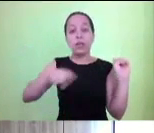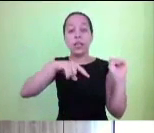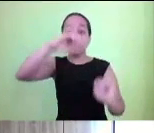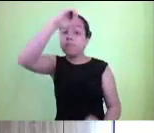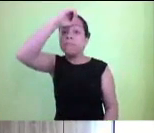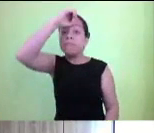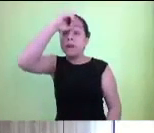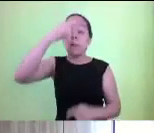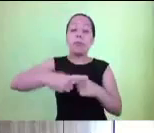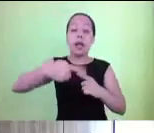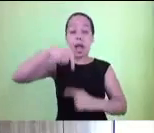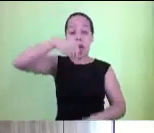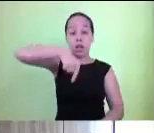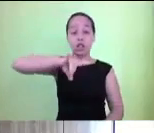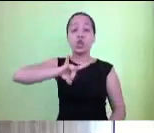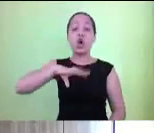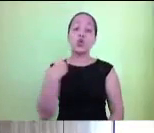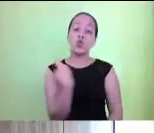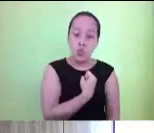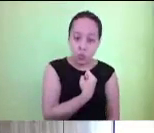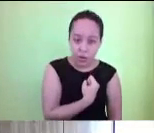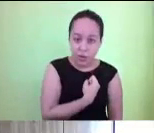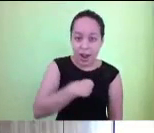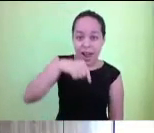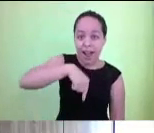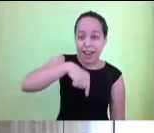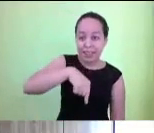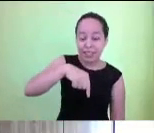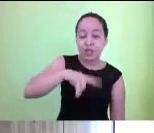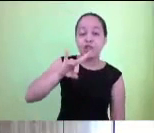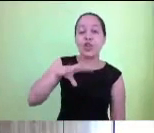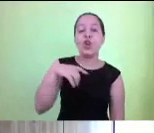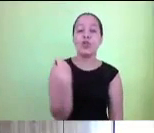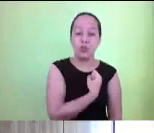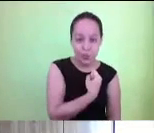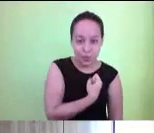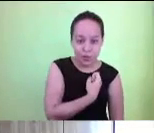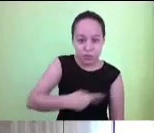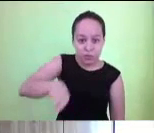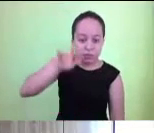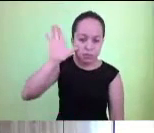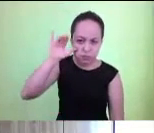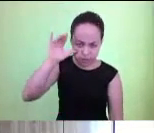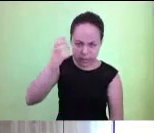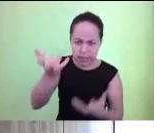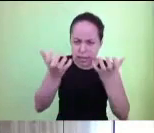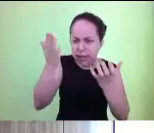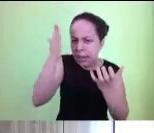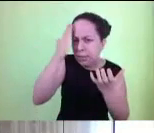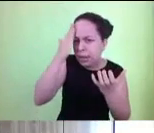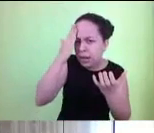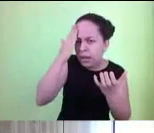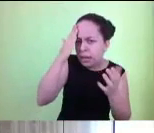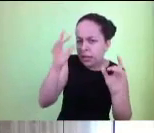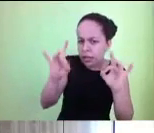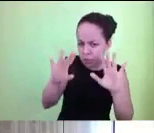o documento que eu for passar aqui, o resumo, não tem como vocês saberem. Vocês queriam saber o quê? Algo específico? Um código específico?